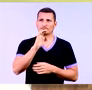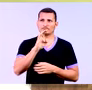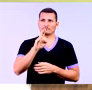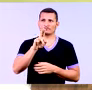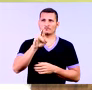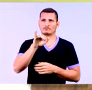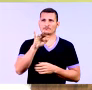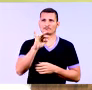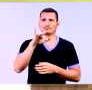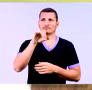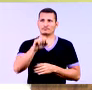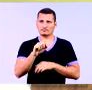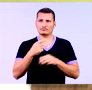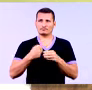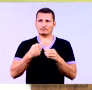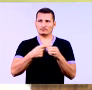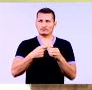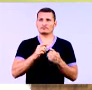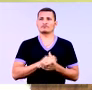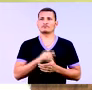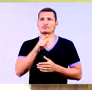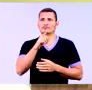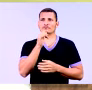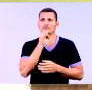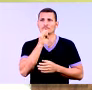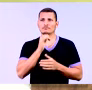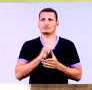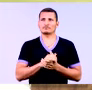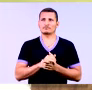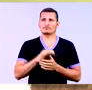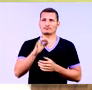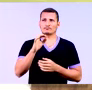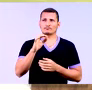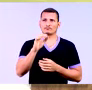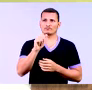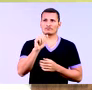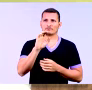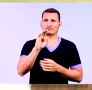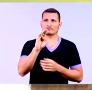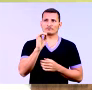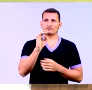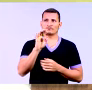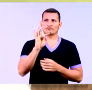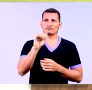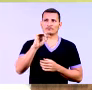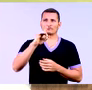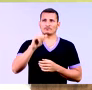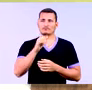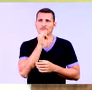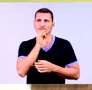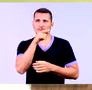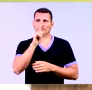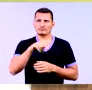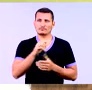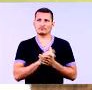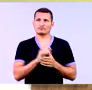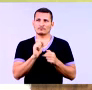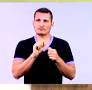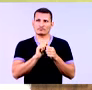Gilmar. Ele deu um exemplo de transação abortada. O exemplo dele é o seguinte: faz uma compra